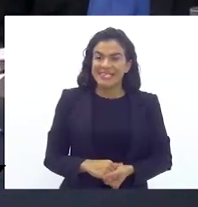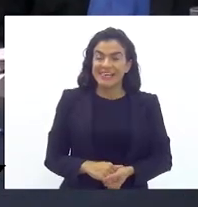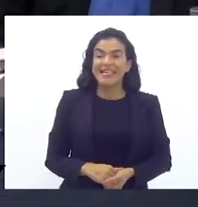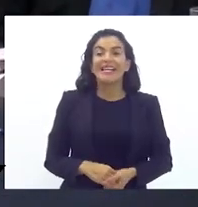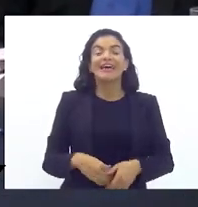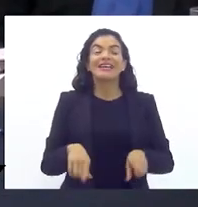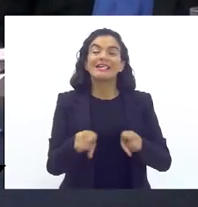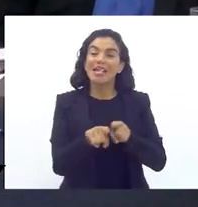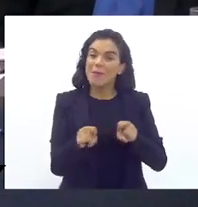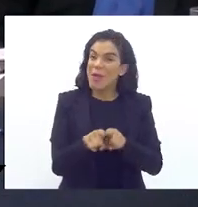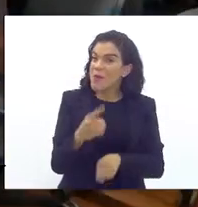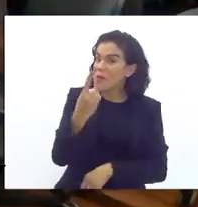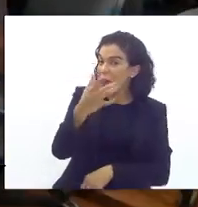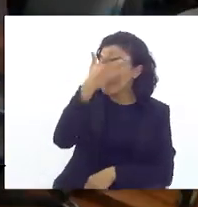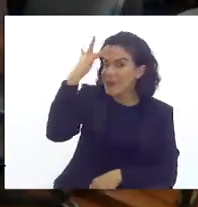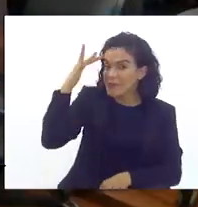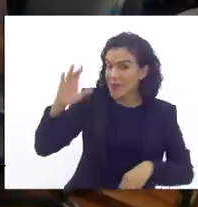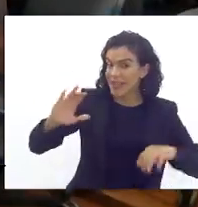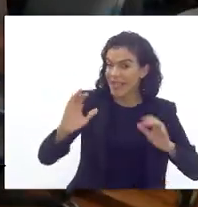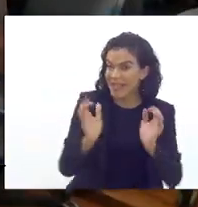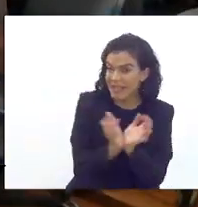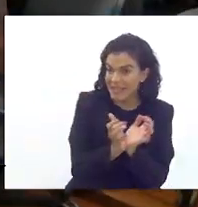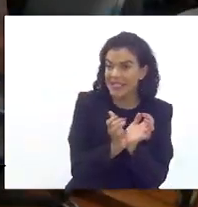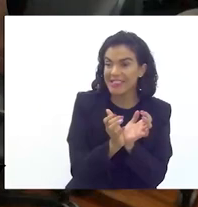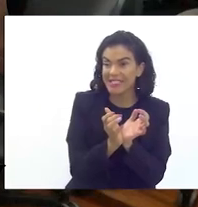e uma pessoa da equipe